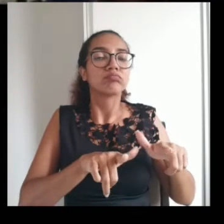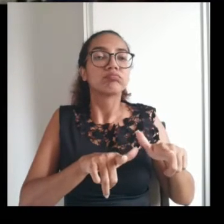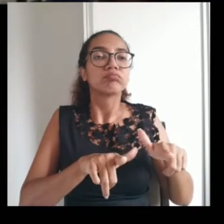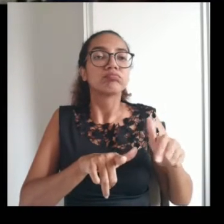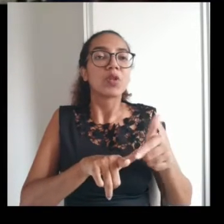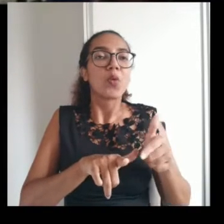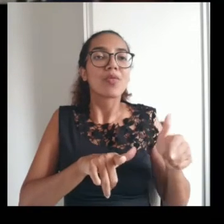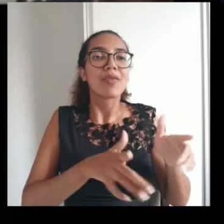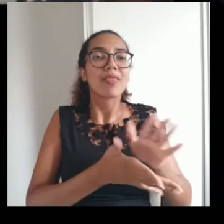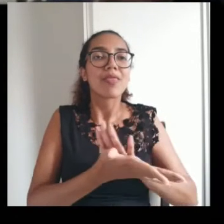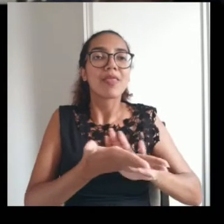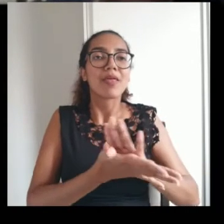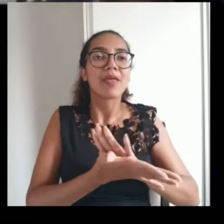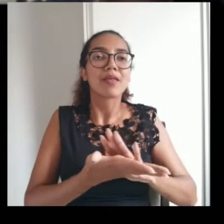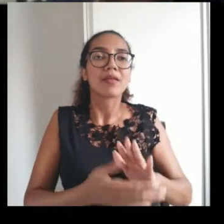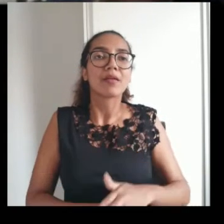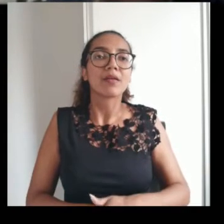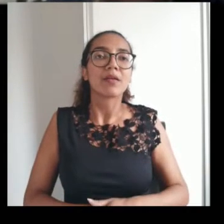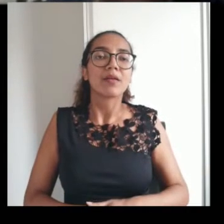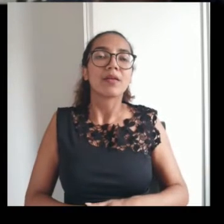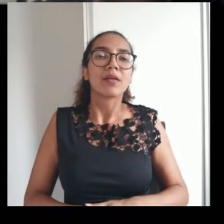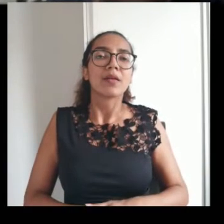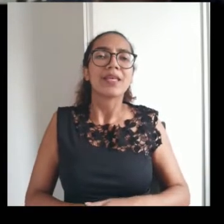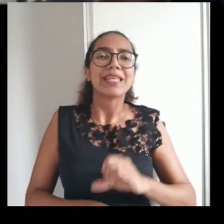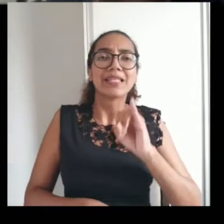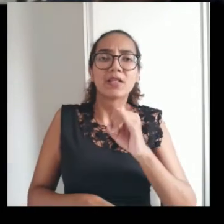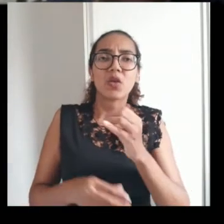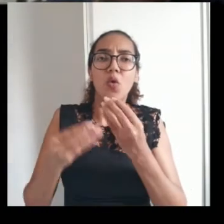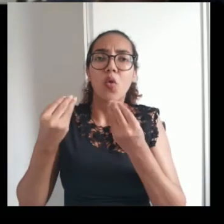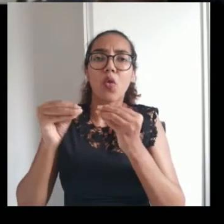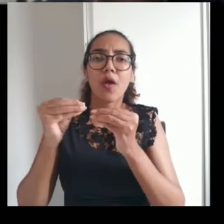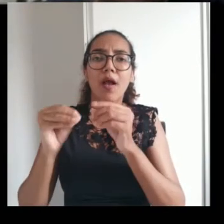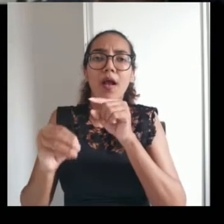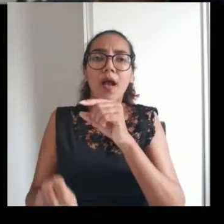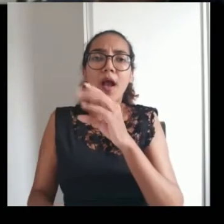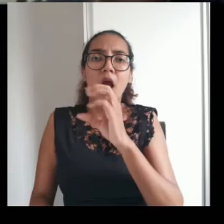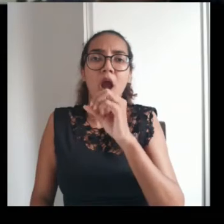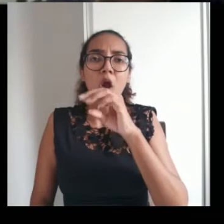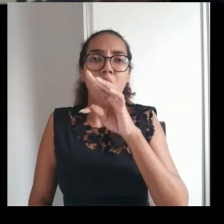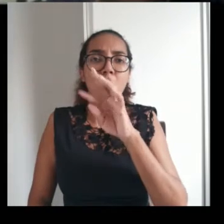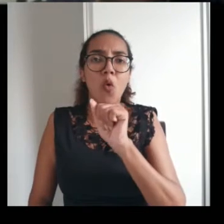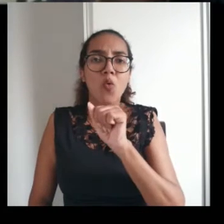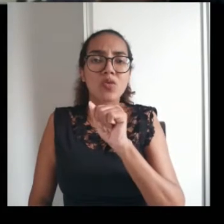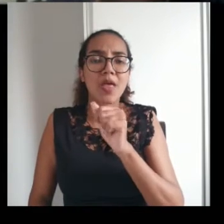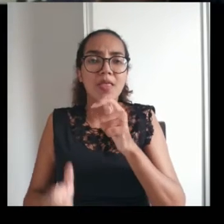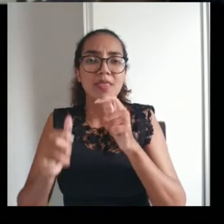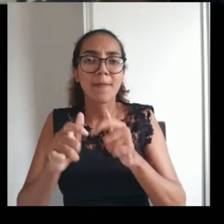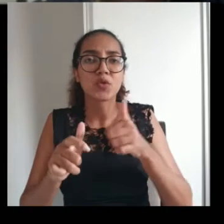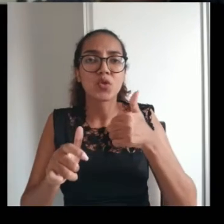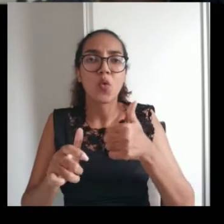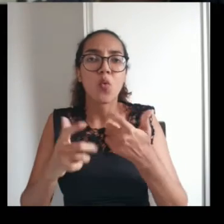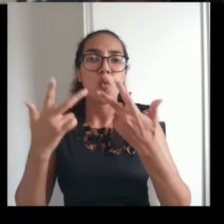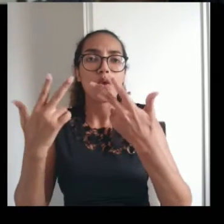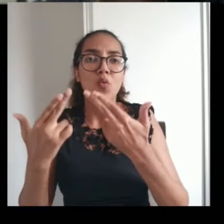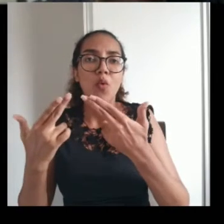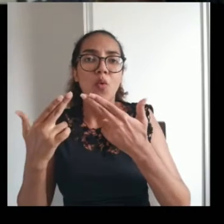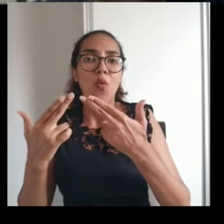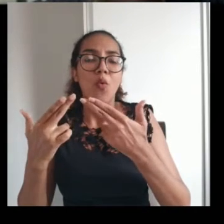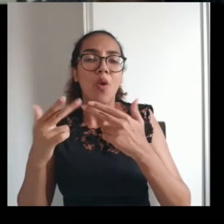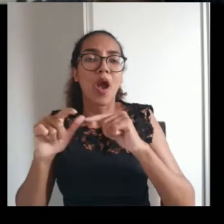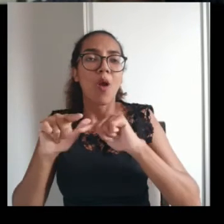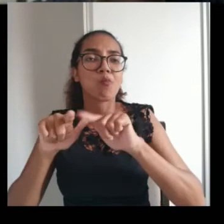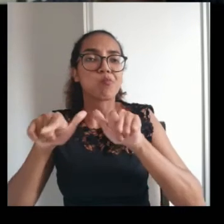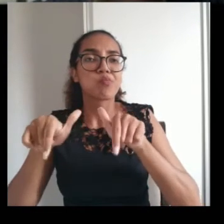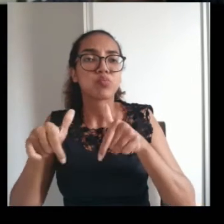se eu fizer isso aqui, ó, contas na posição 1 igual a nulo, certo? E